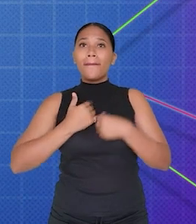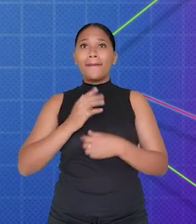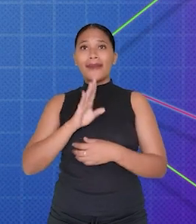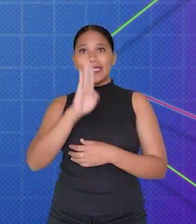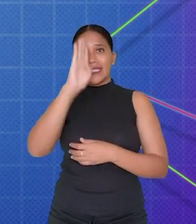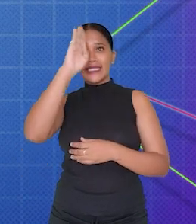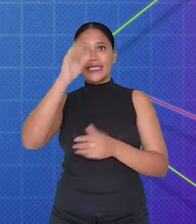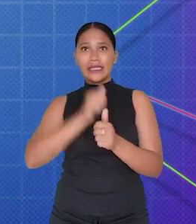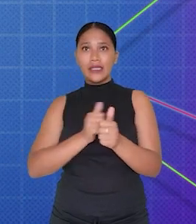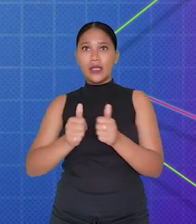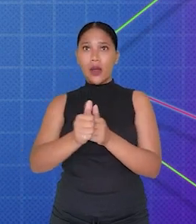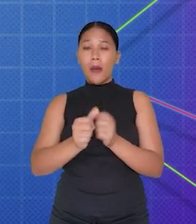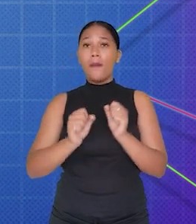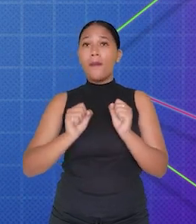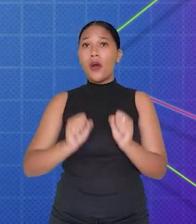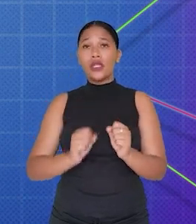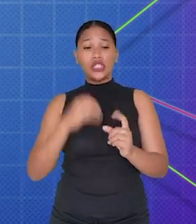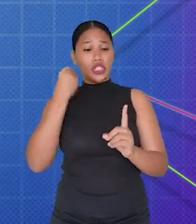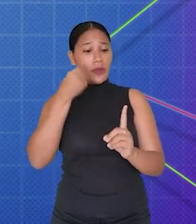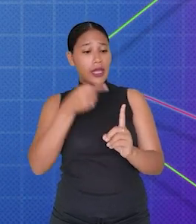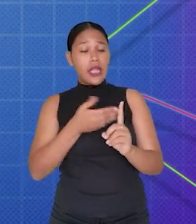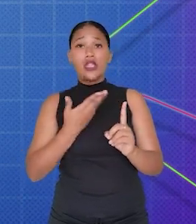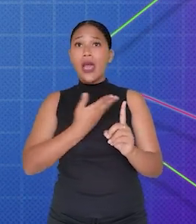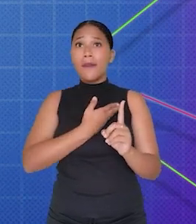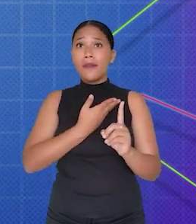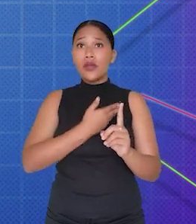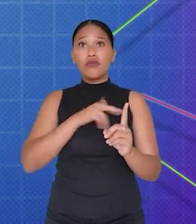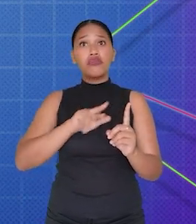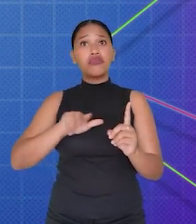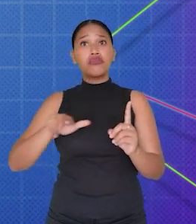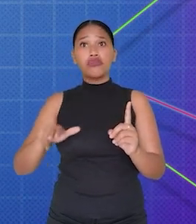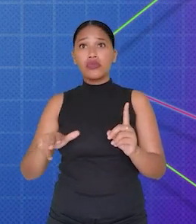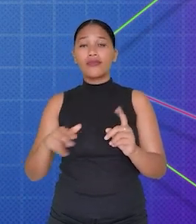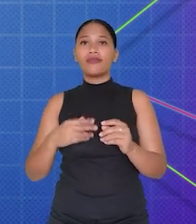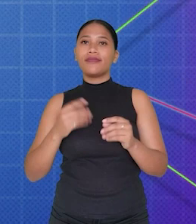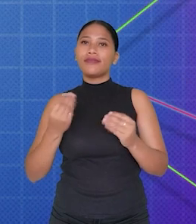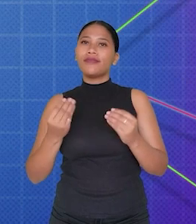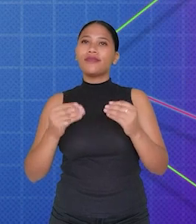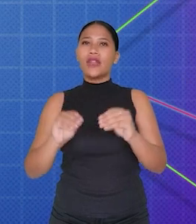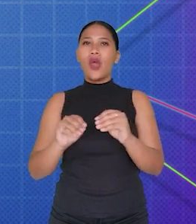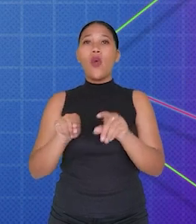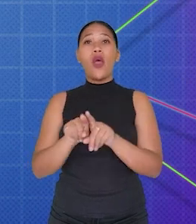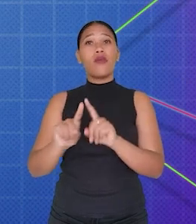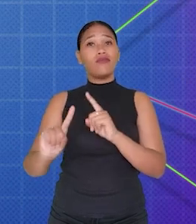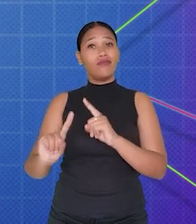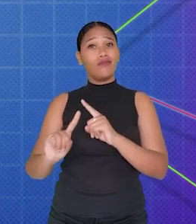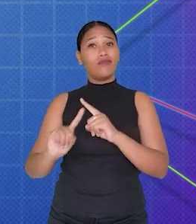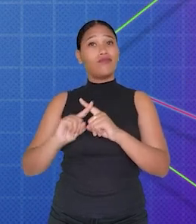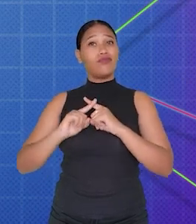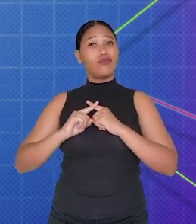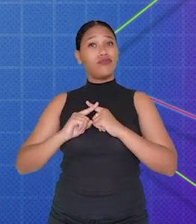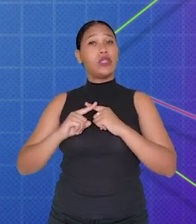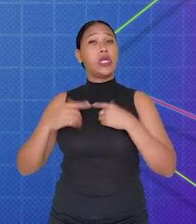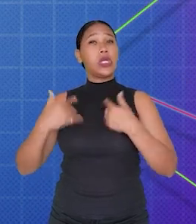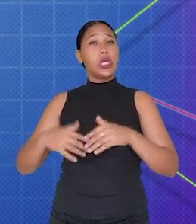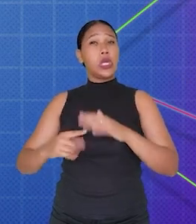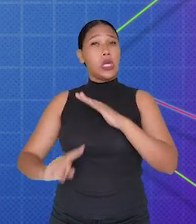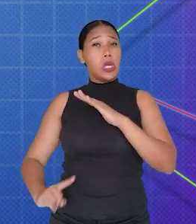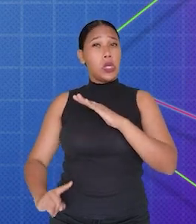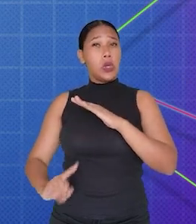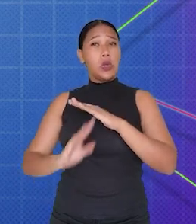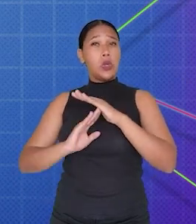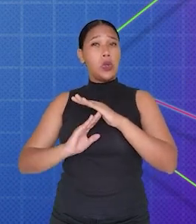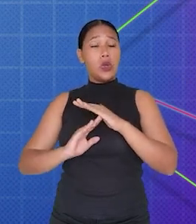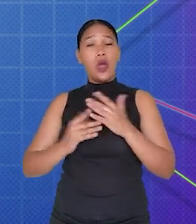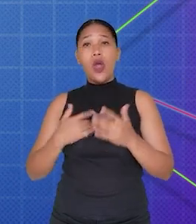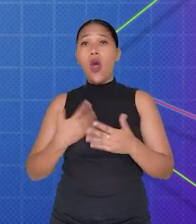principal. Esse mentor pode ser sábio, experiente, um amigo, etc. Adicione um obstáculo. Defina o que impede o personagem